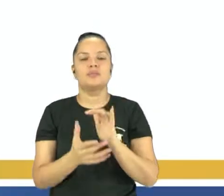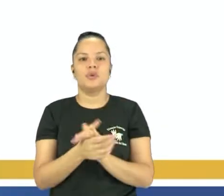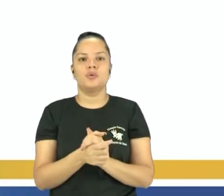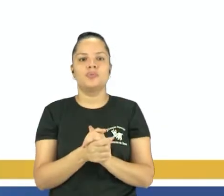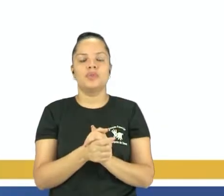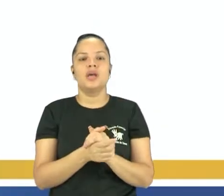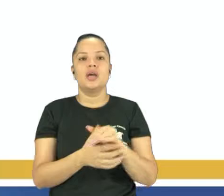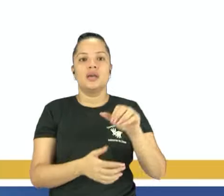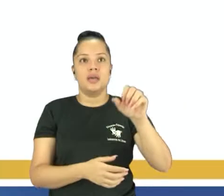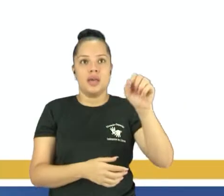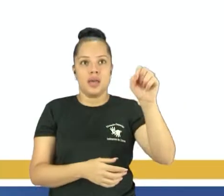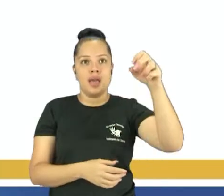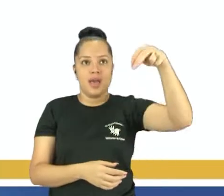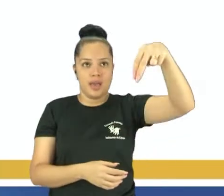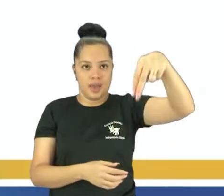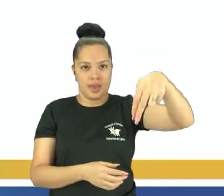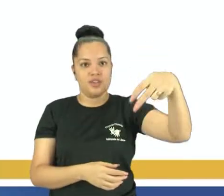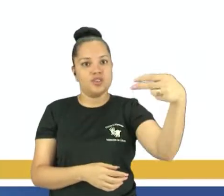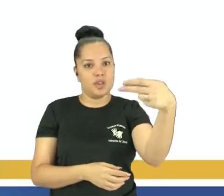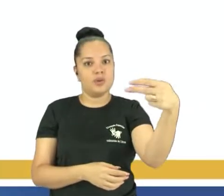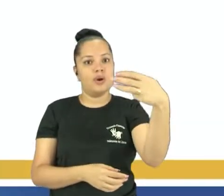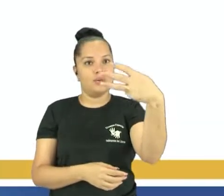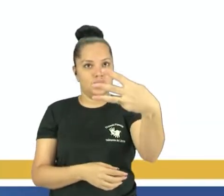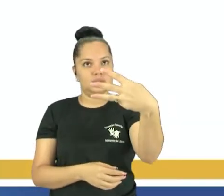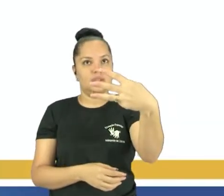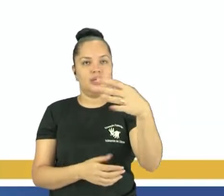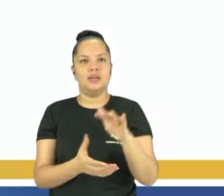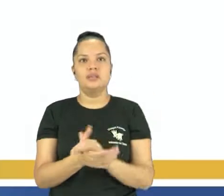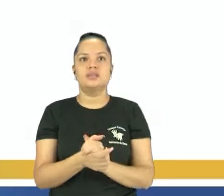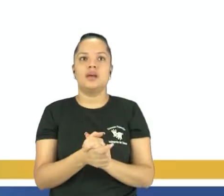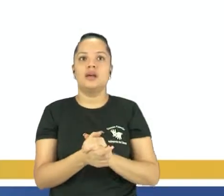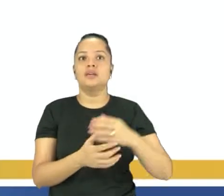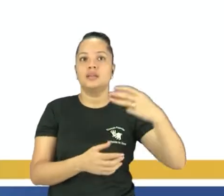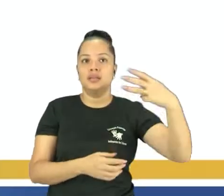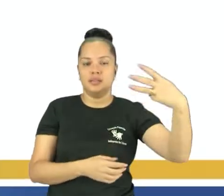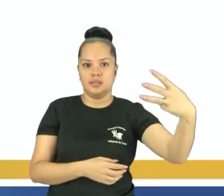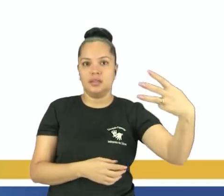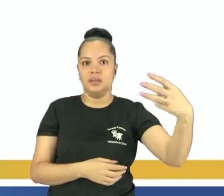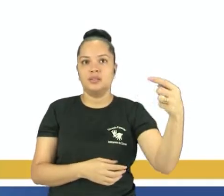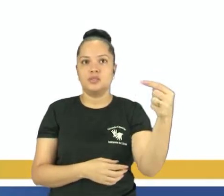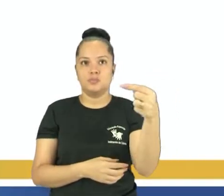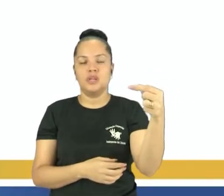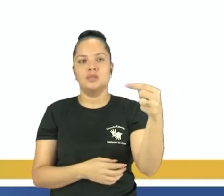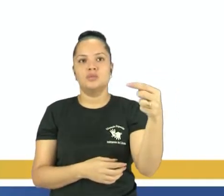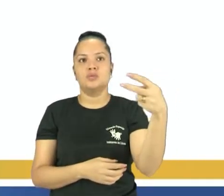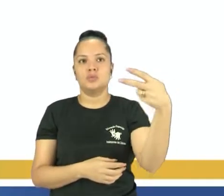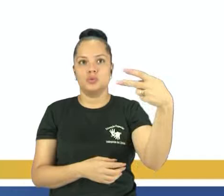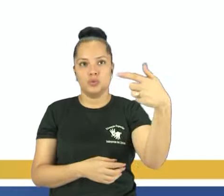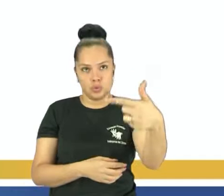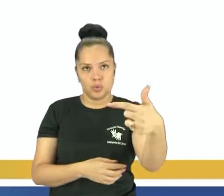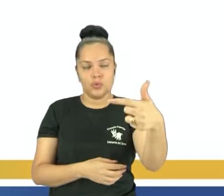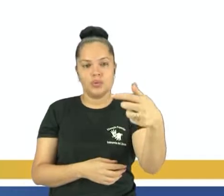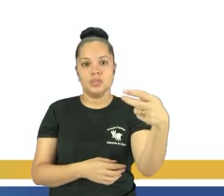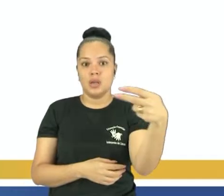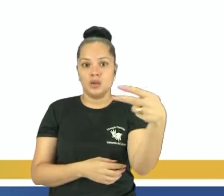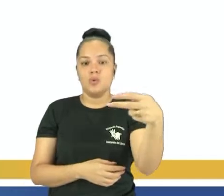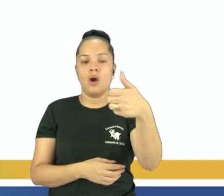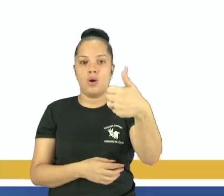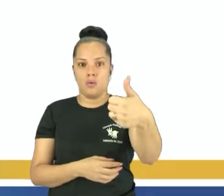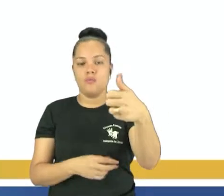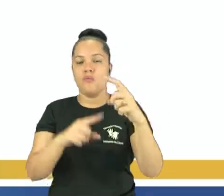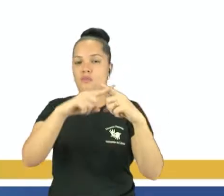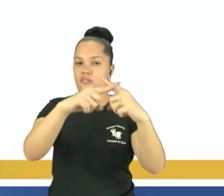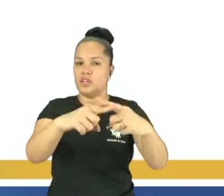ângulos internos vai ser igual a 3 menos 2 vezes 180, certo? Então, 3 menos 2 é igual a 1 vezes